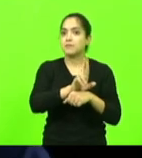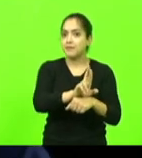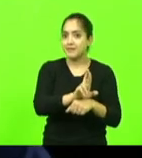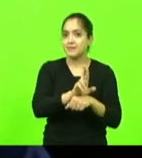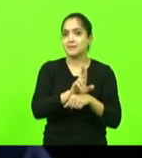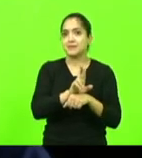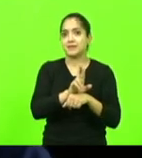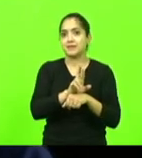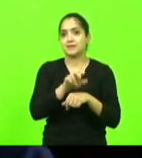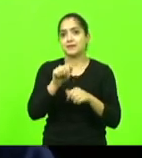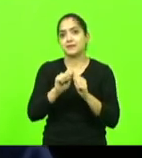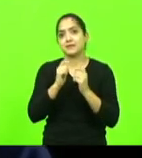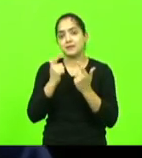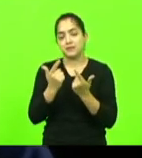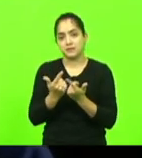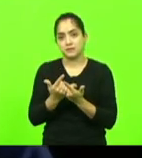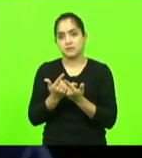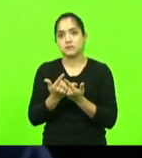nesse parlamento.